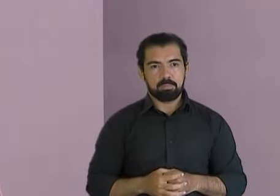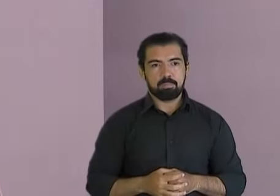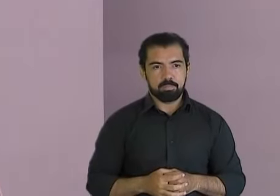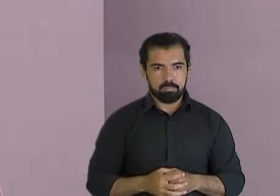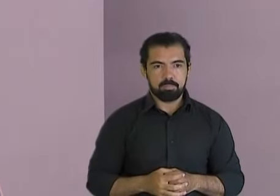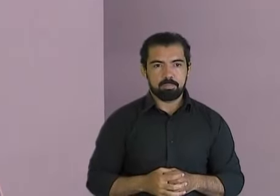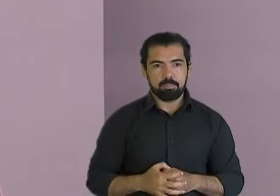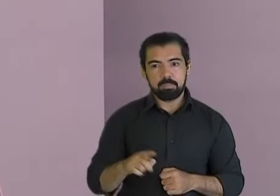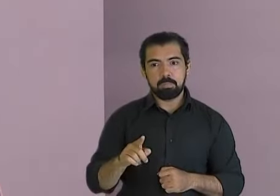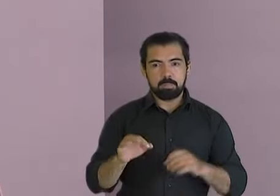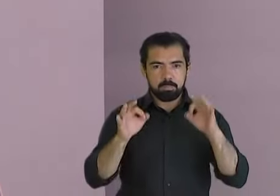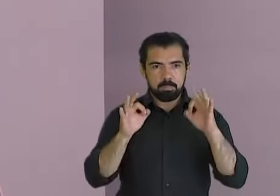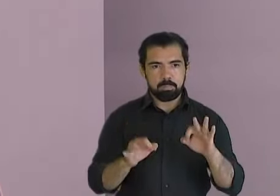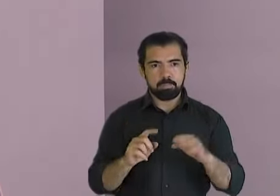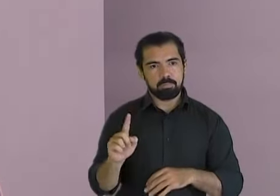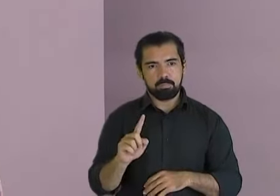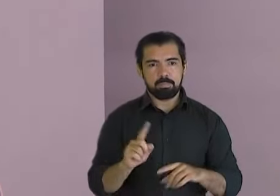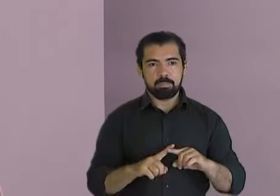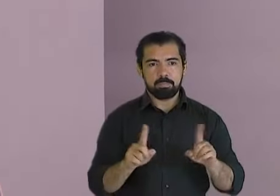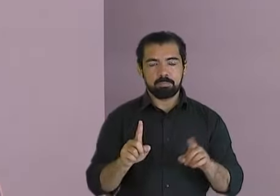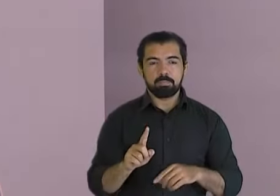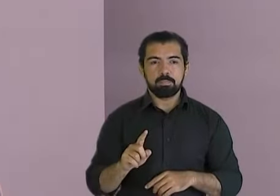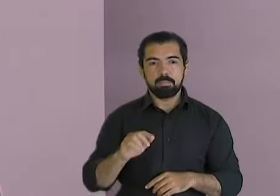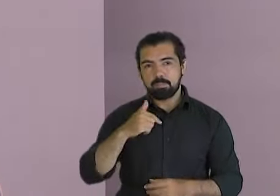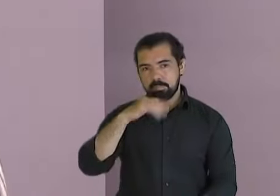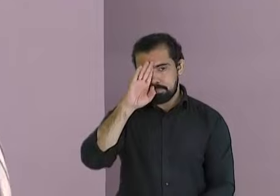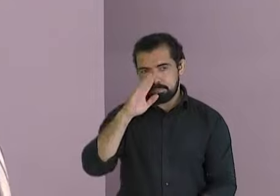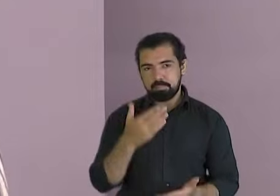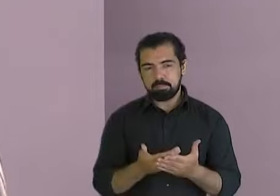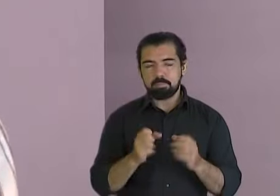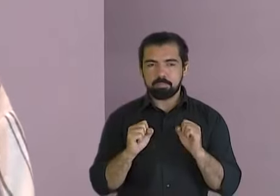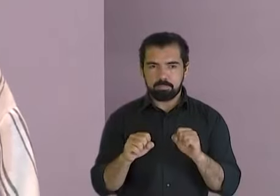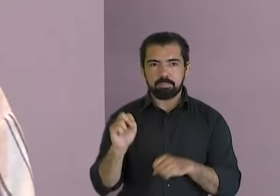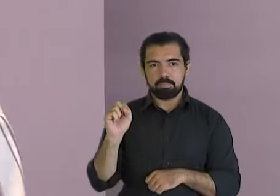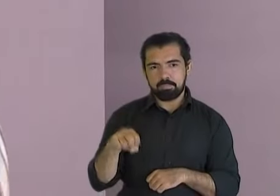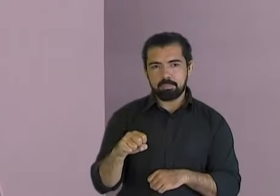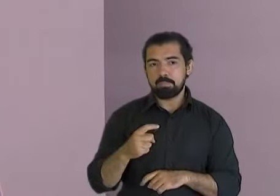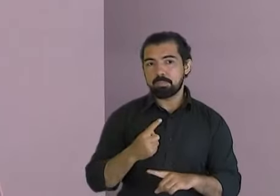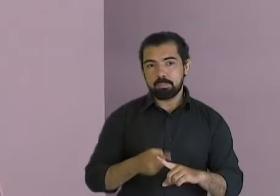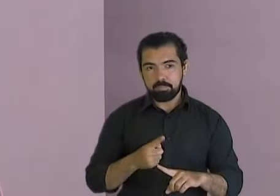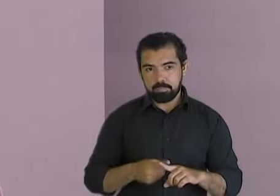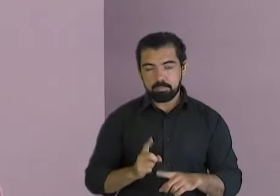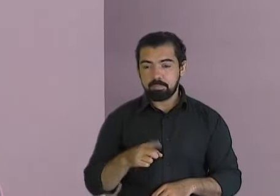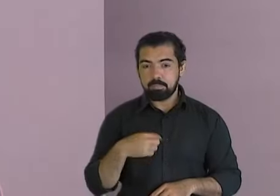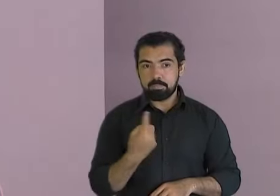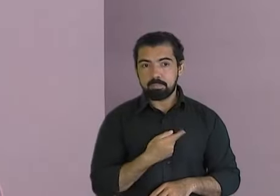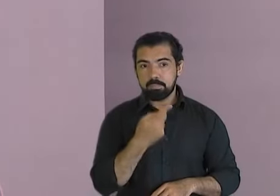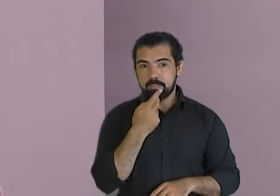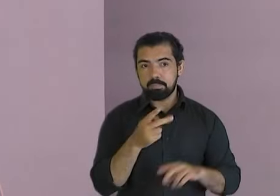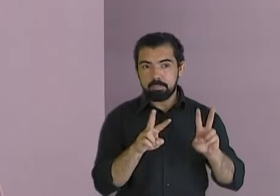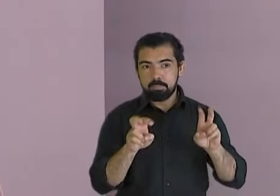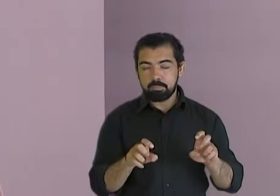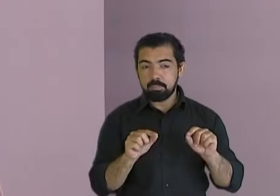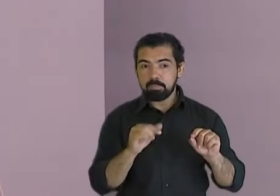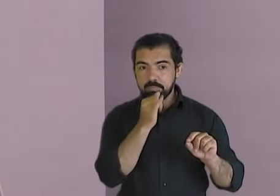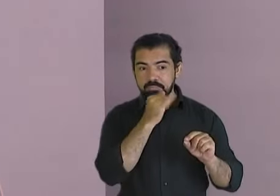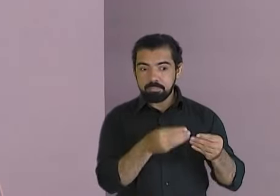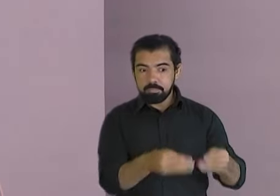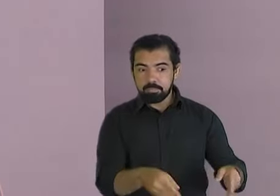muito incerta, né, da gente falar, mas acredito que provavelmente, né, assim, quando a gente fala de algo um pouco mais